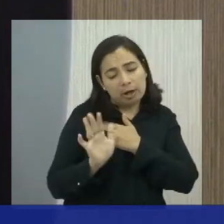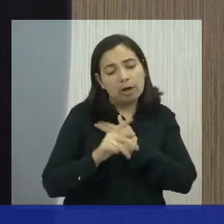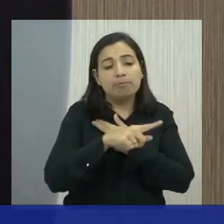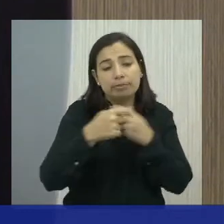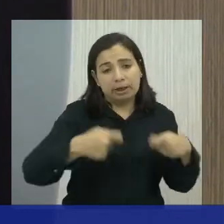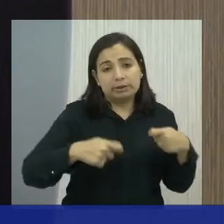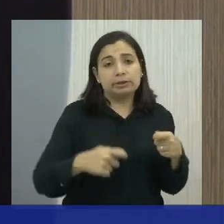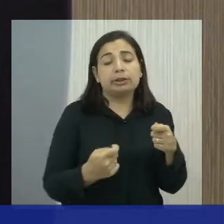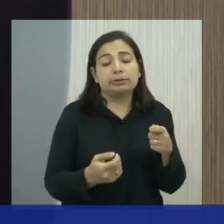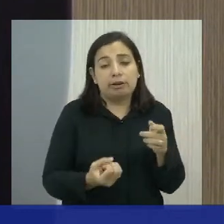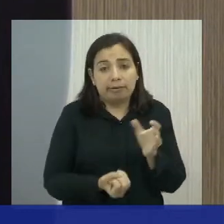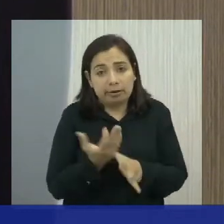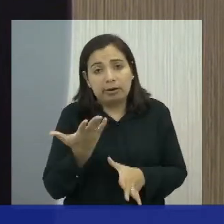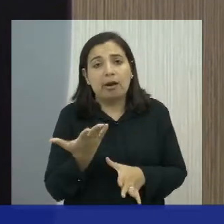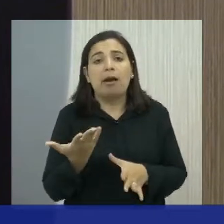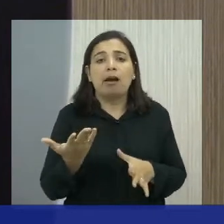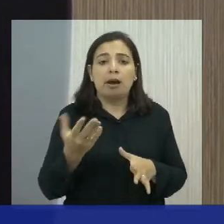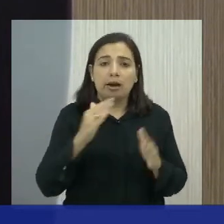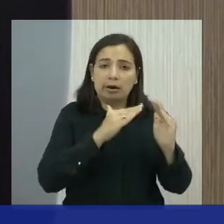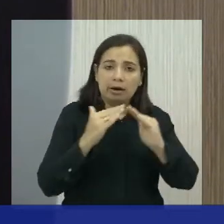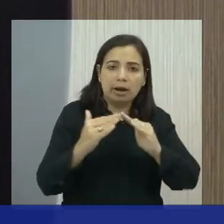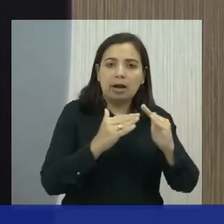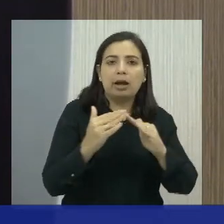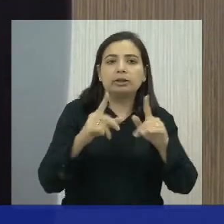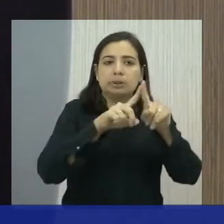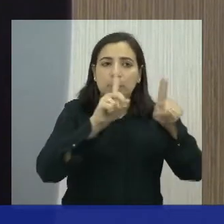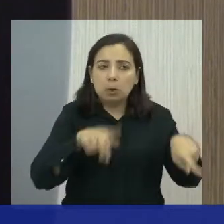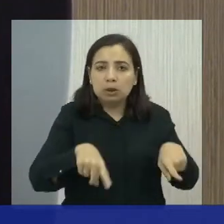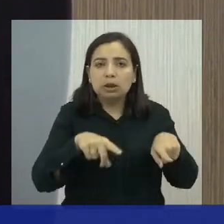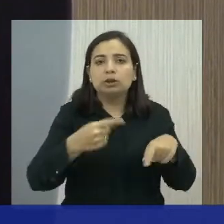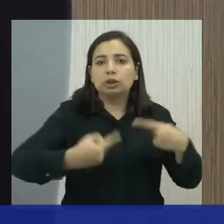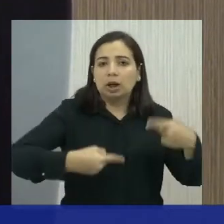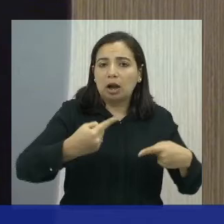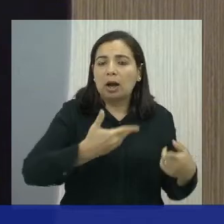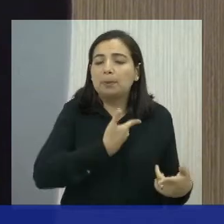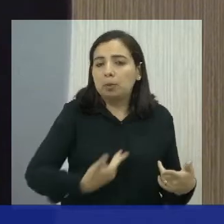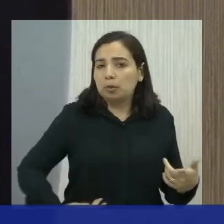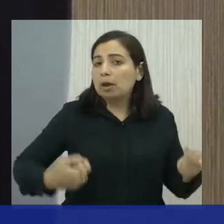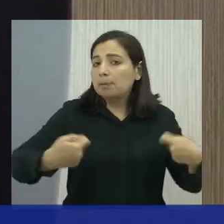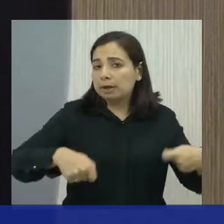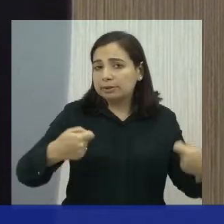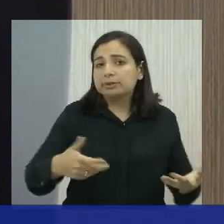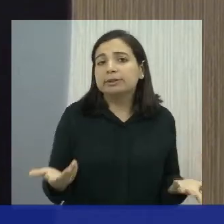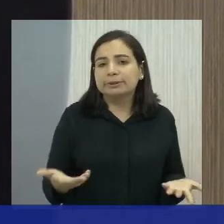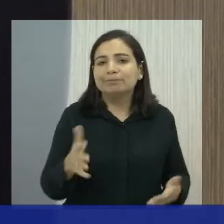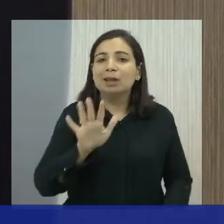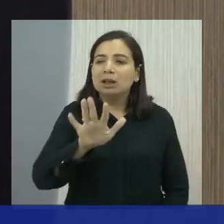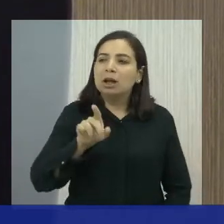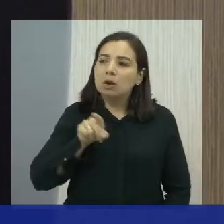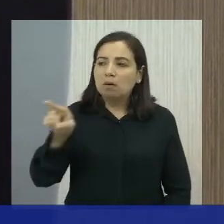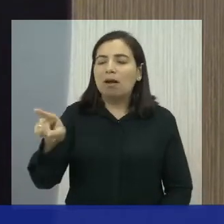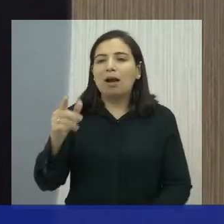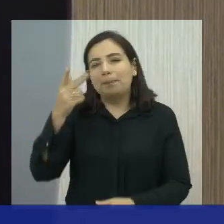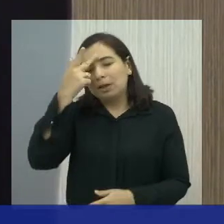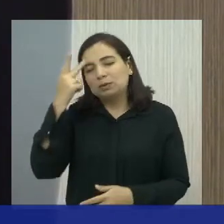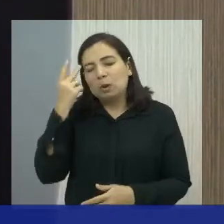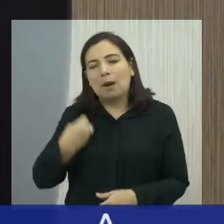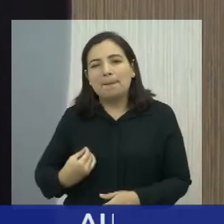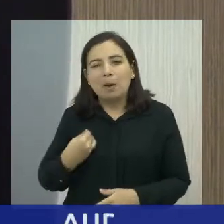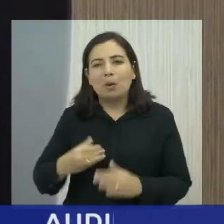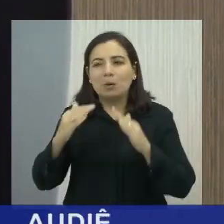meio ambiente fica, com certeza, comprometido, porque não existe saneamento básico, né,